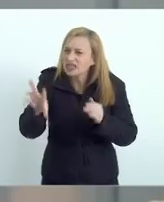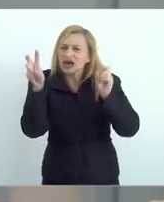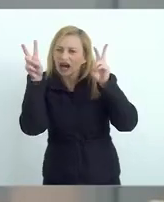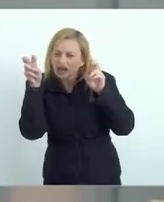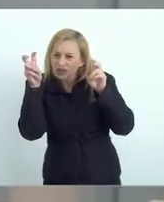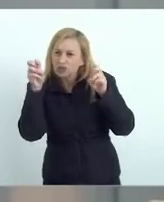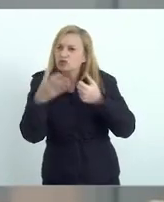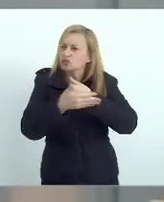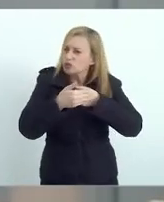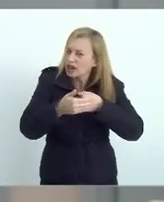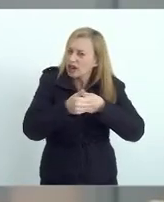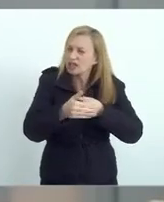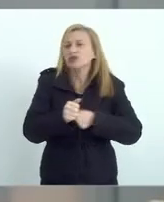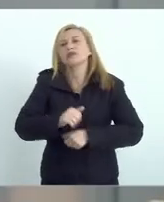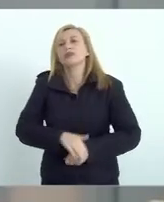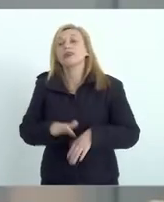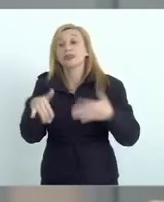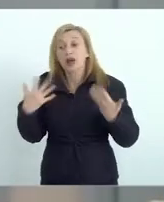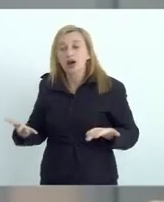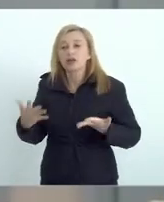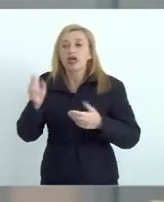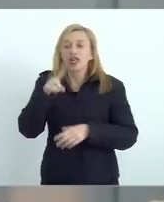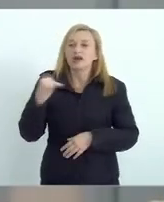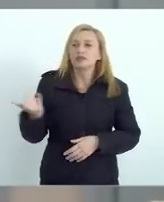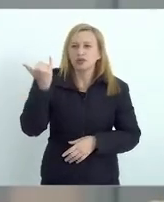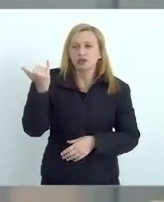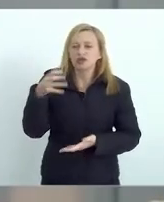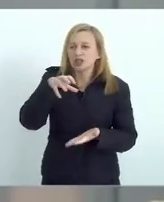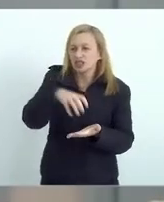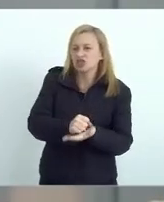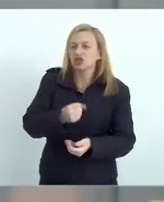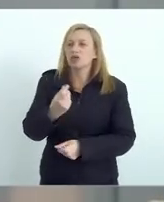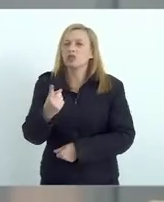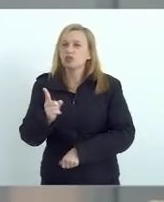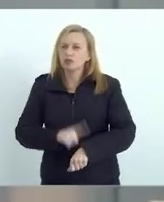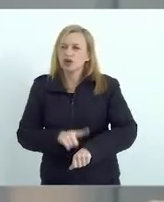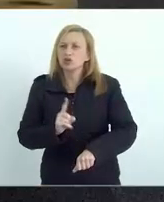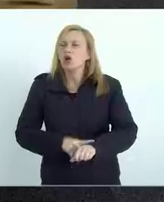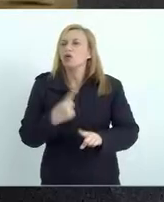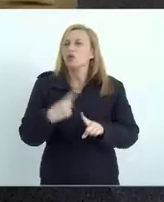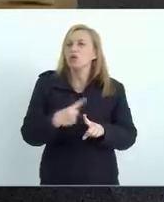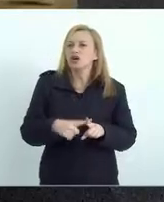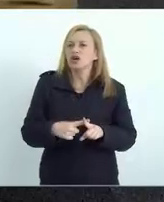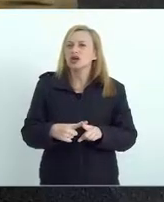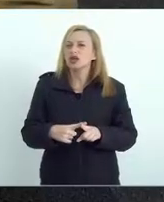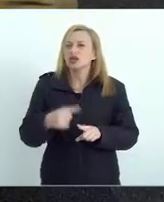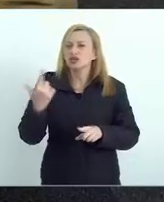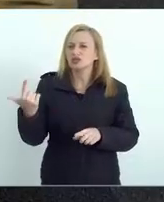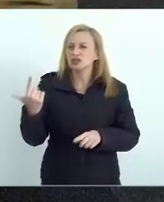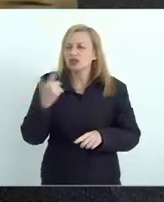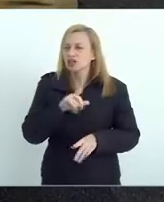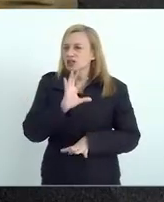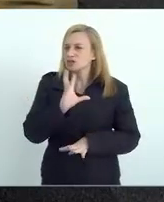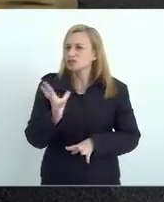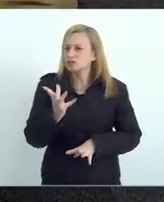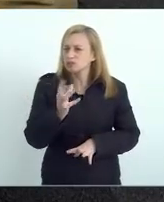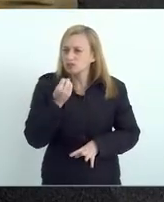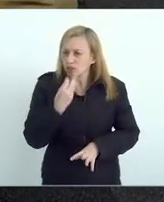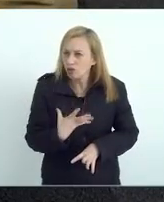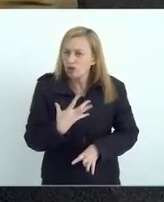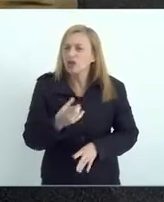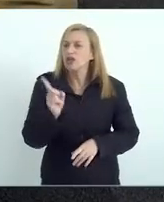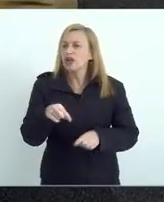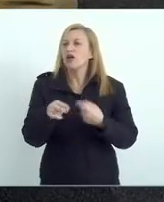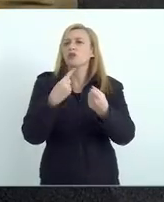economia com carinho então é importante registrar esse momento porque a gente tem tido ganhos significativos e